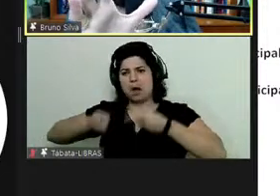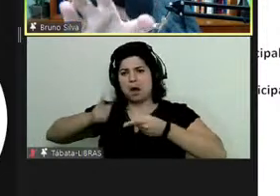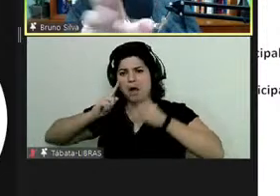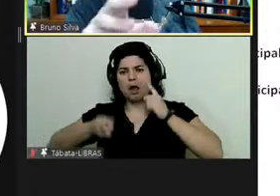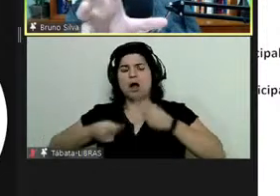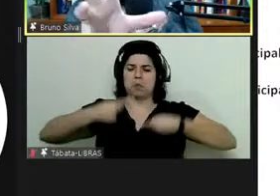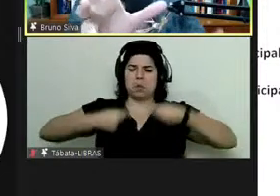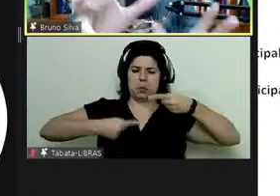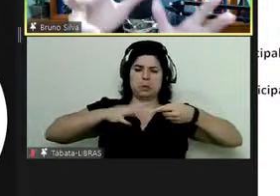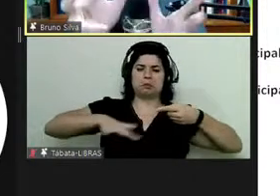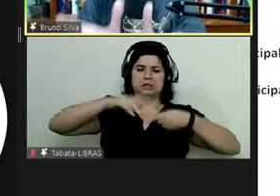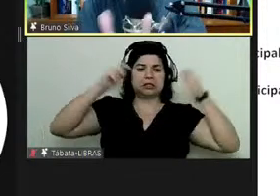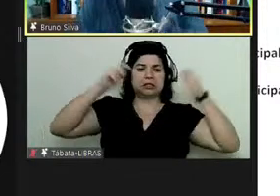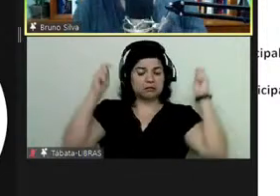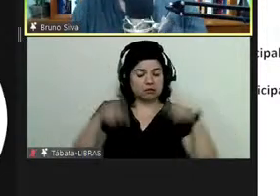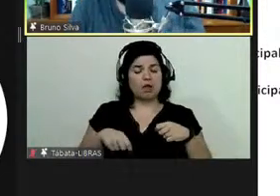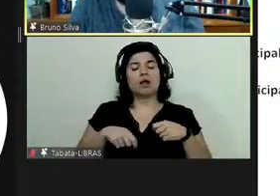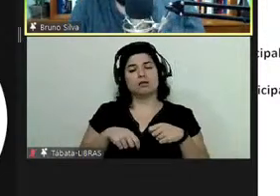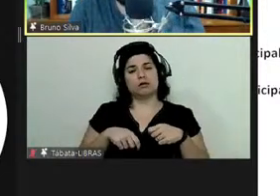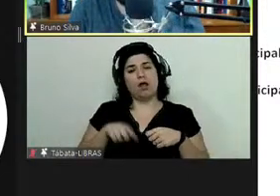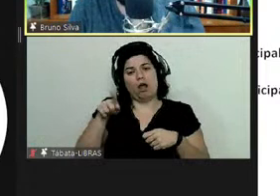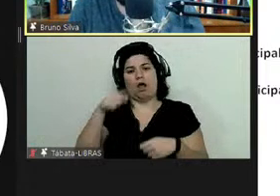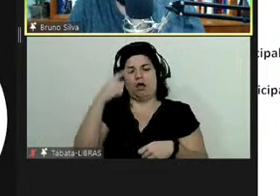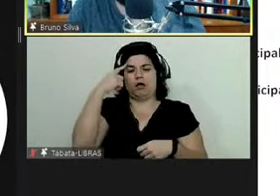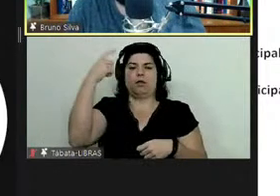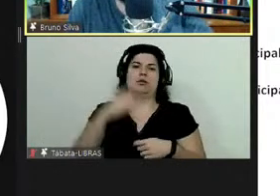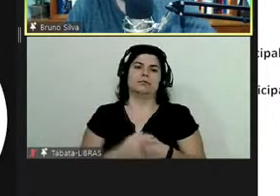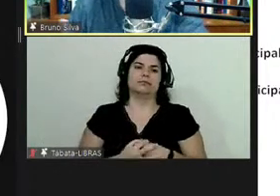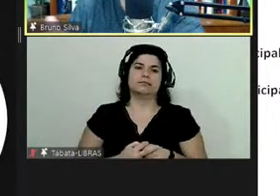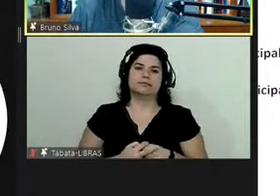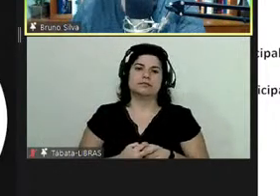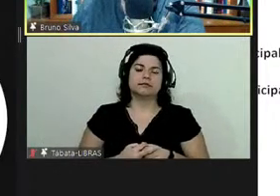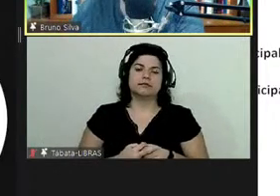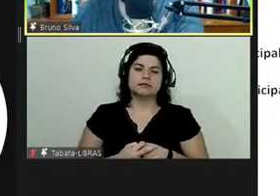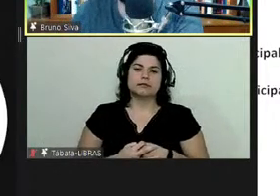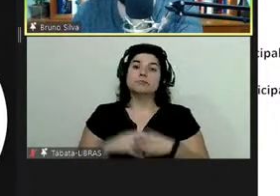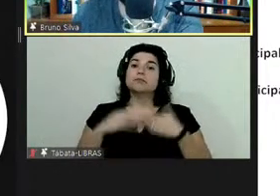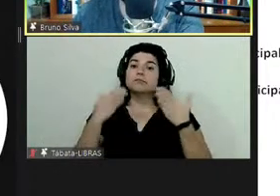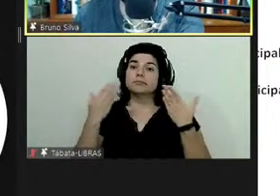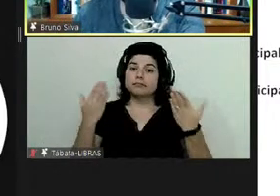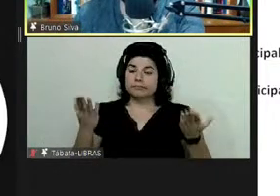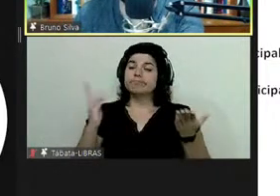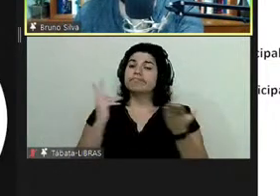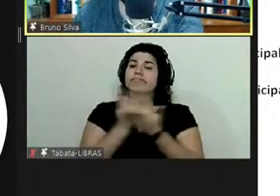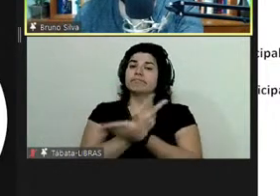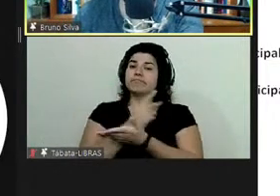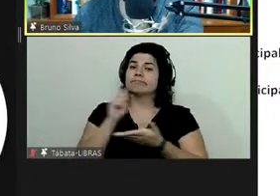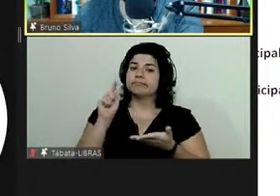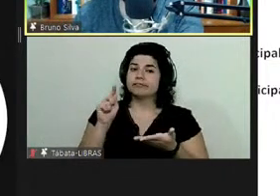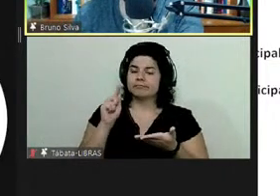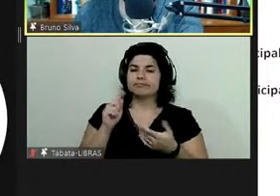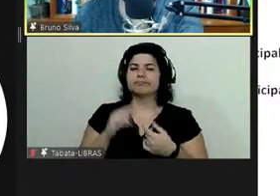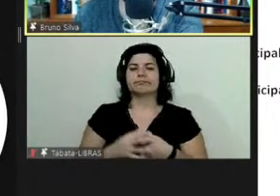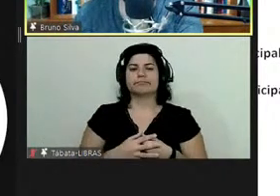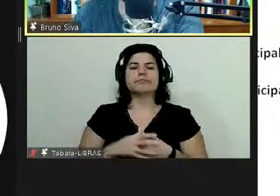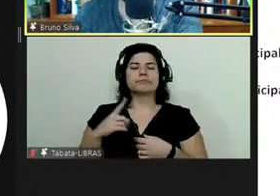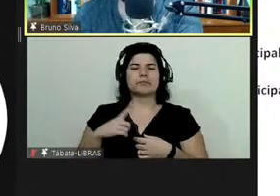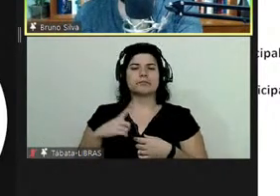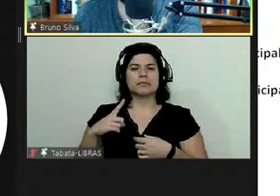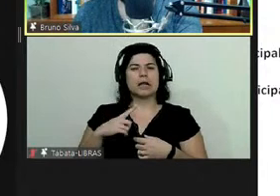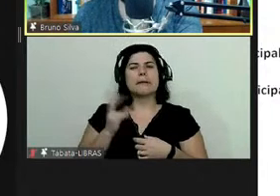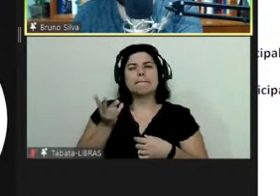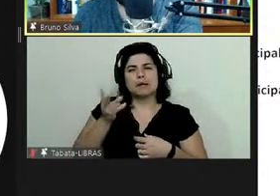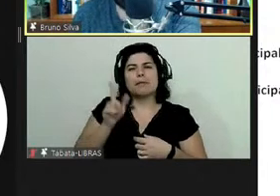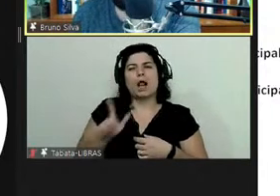basicamente isso é basicamente essa ideia vamos dizer assim então o que que acontece Professor aqui aquela mesma lógica da